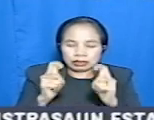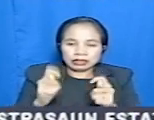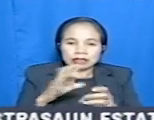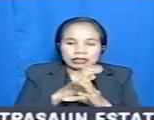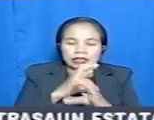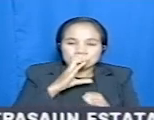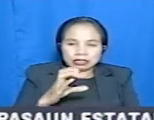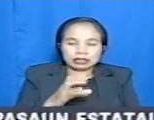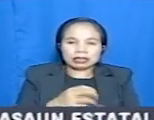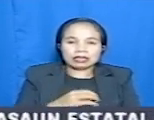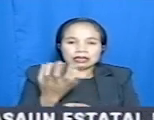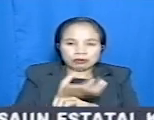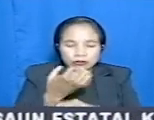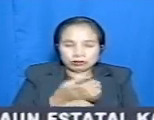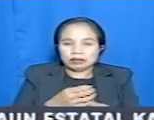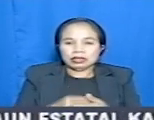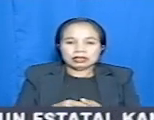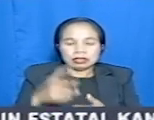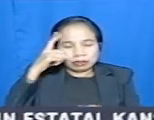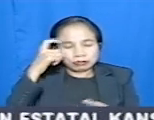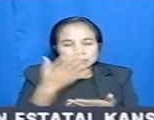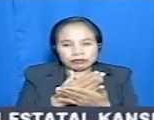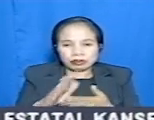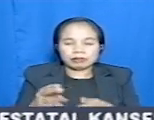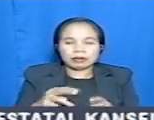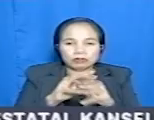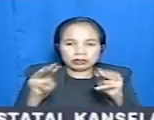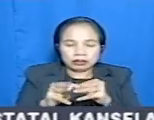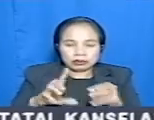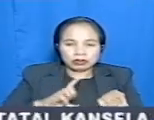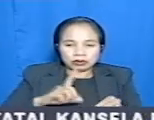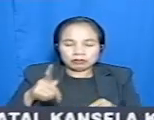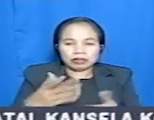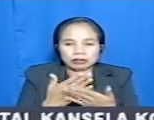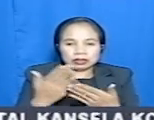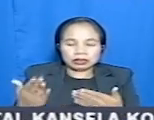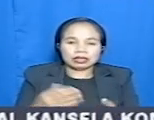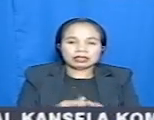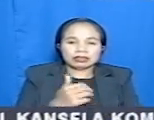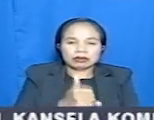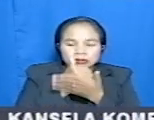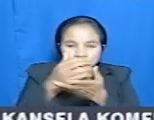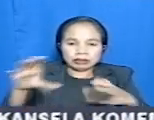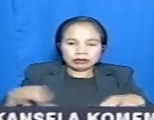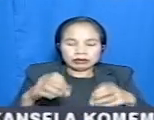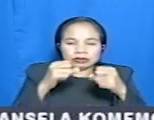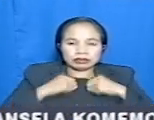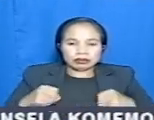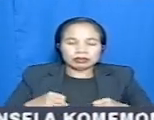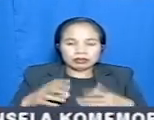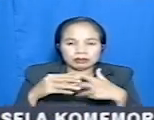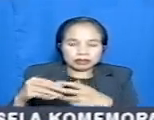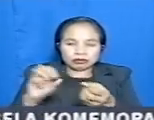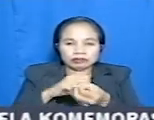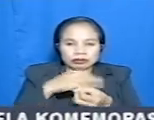careta operacional, tamba ne sedeu distribui ba município Lauteng. Equipamentos net atau fasilitas serviço Saudi di lio COVID-19